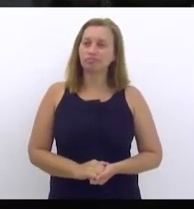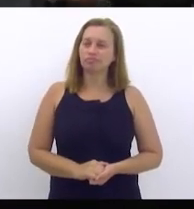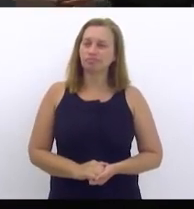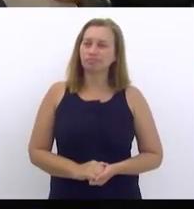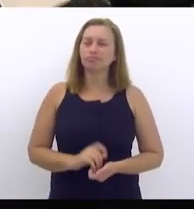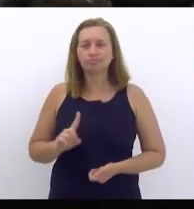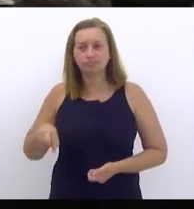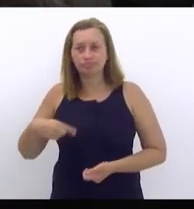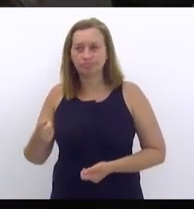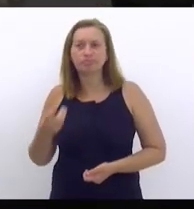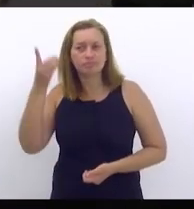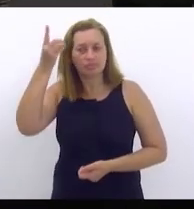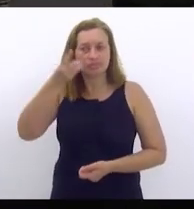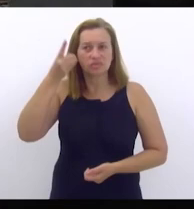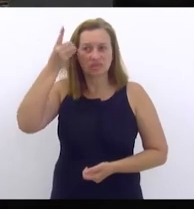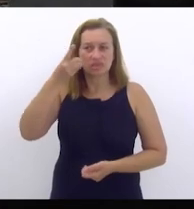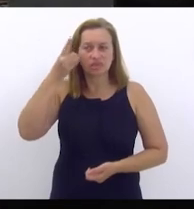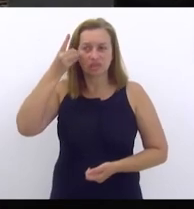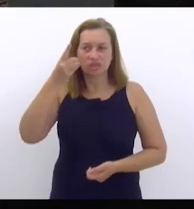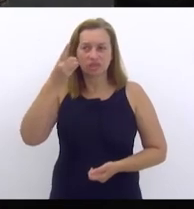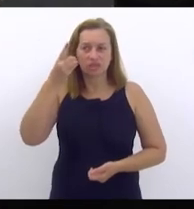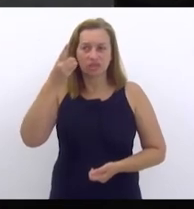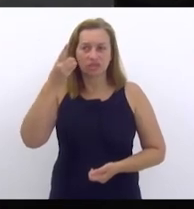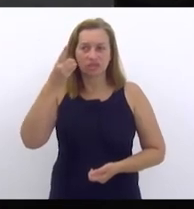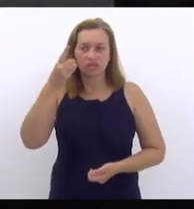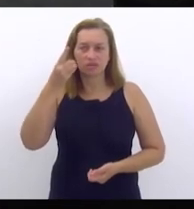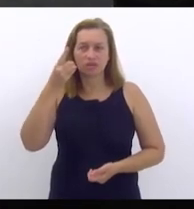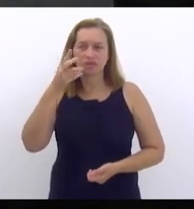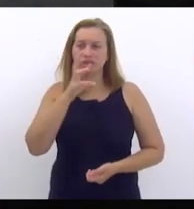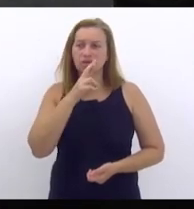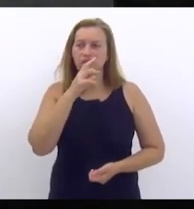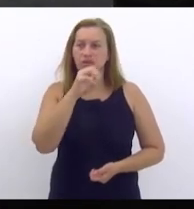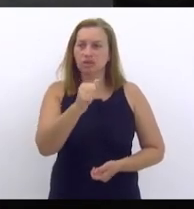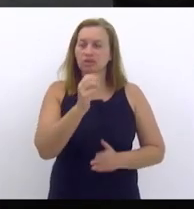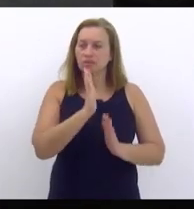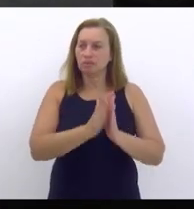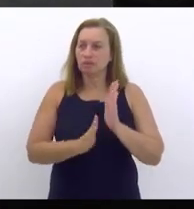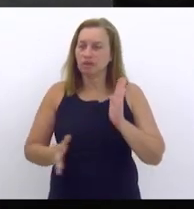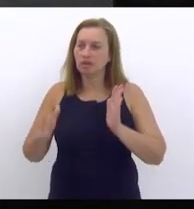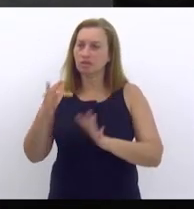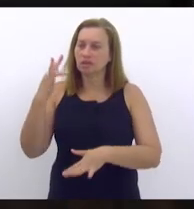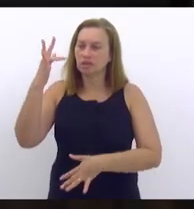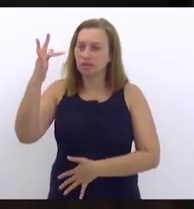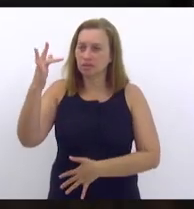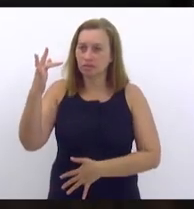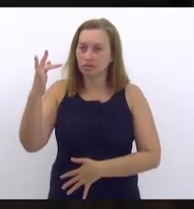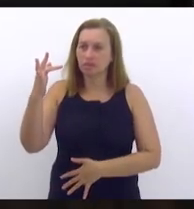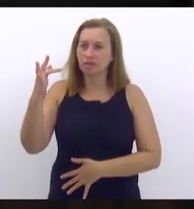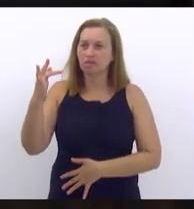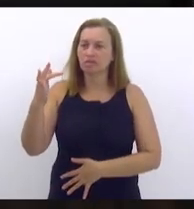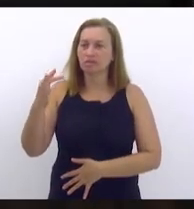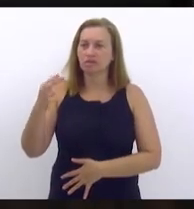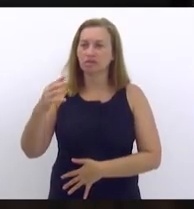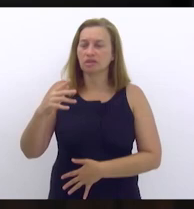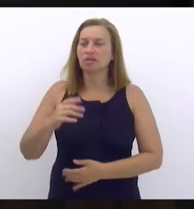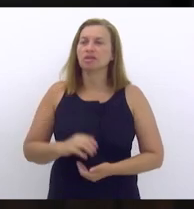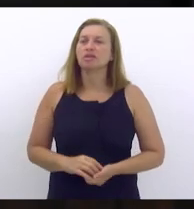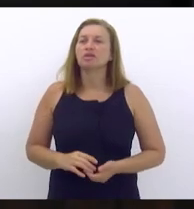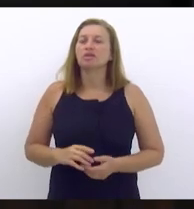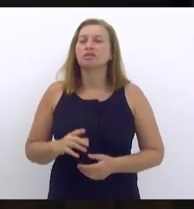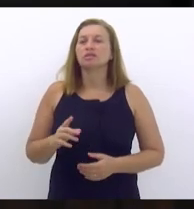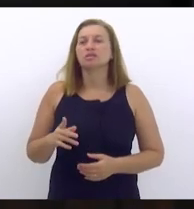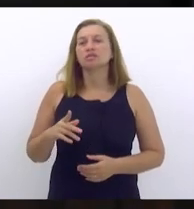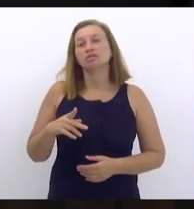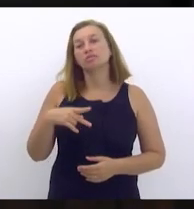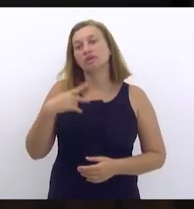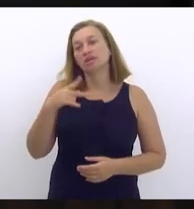Logo em seguida, deputado Rodrigo Amorim. Lembrando aos novos deputados que o Pela Ordem é um breve, uma brevidade, para fazer